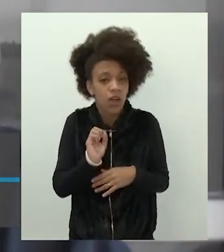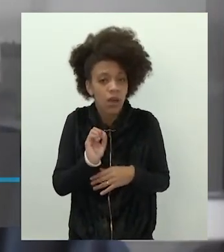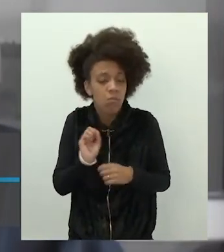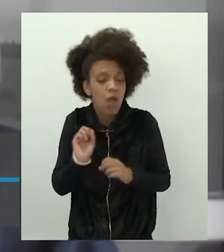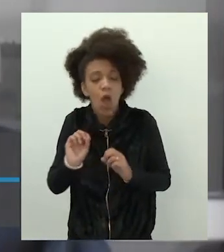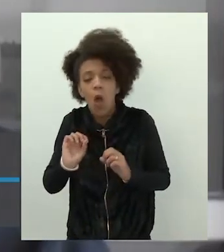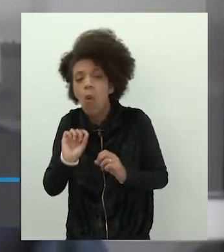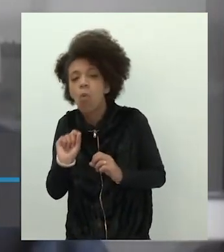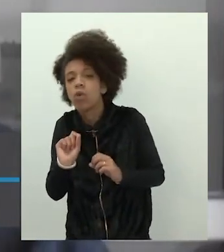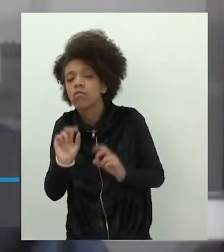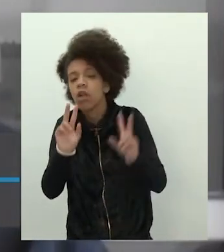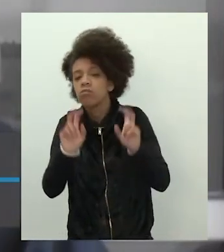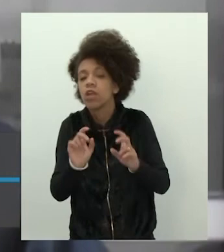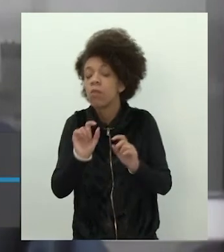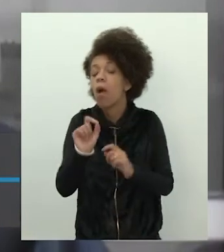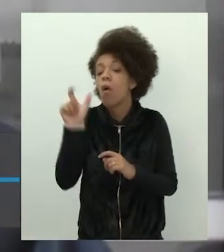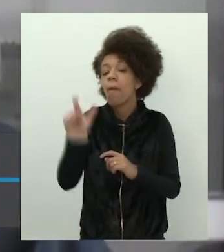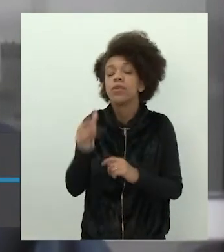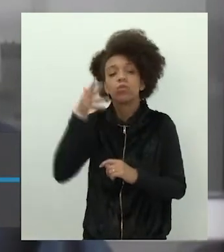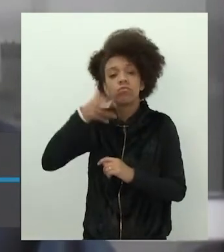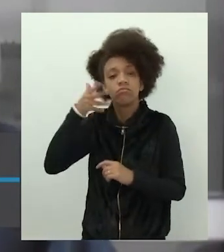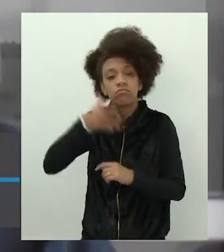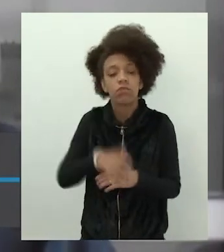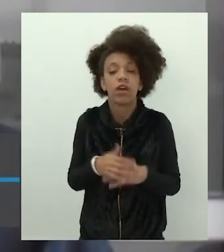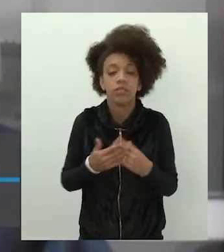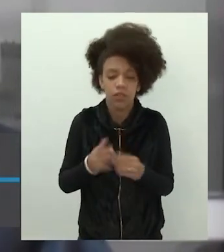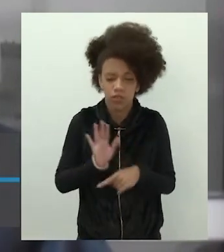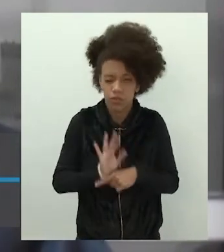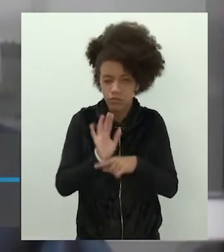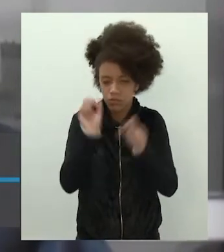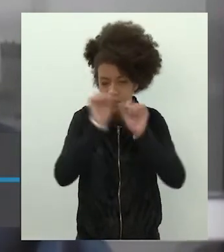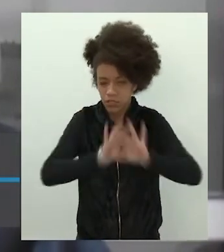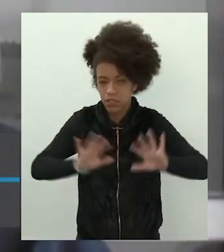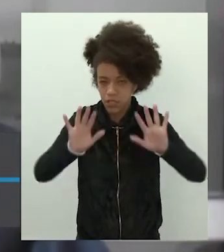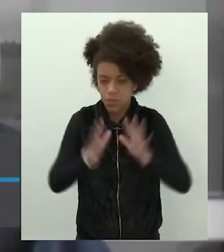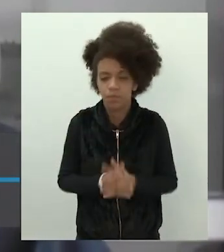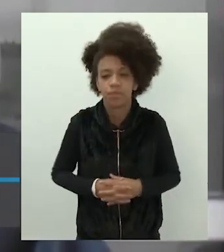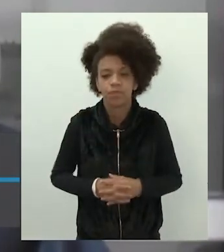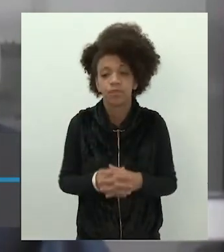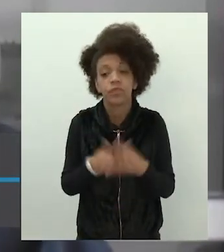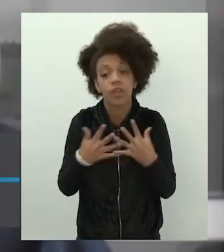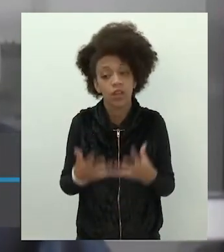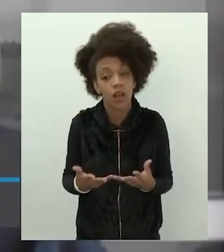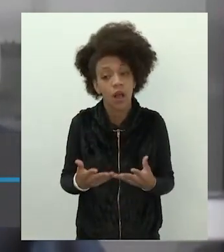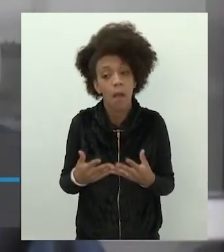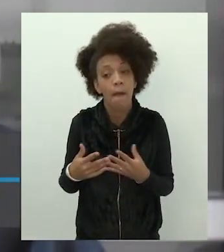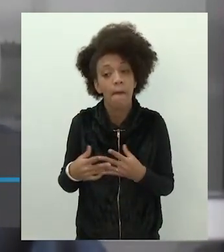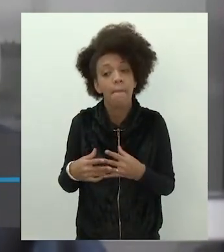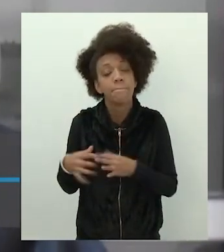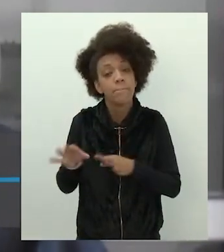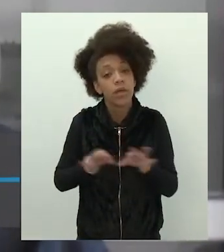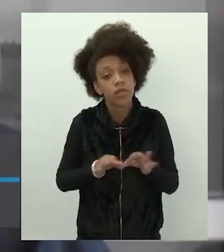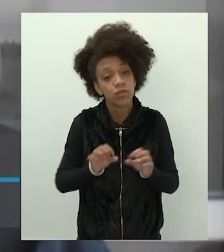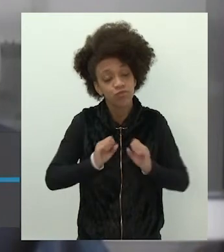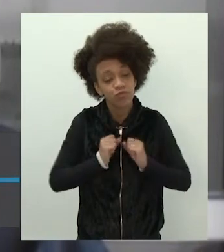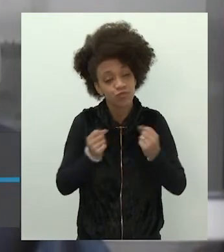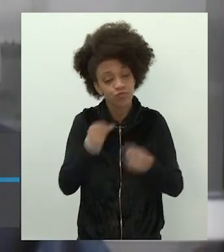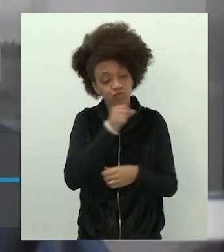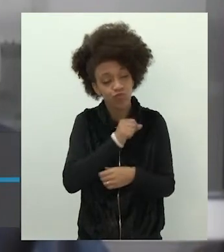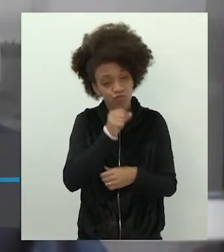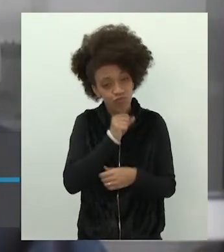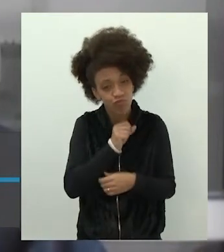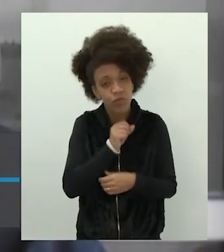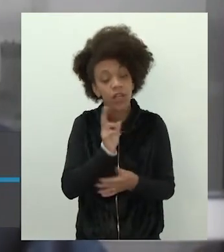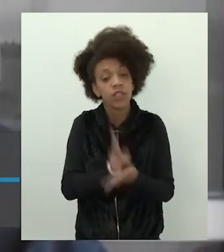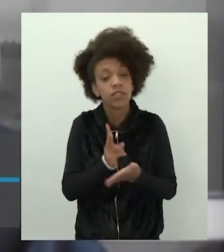ou quem é a pessoa que está falando. Então, eu vou ajudar para esclarecer um pouco também, né? Então, esse é o nosso programa Envelhecimento Ativo. Ele ocorre